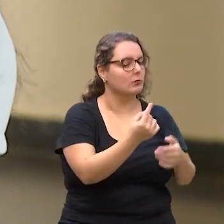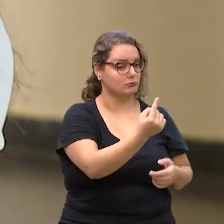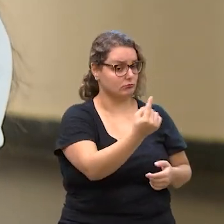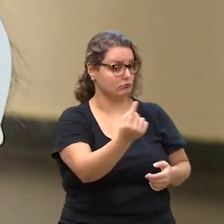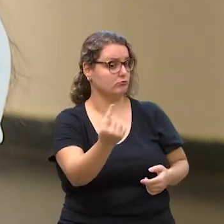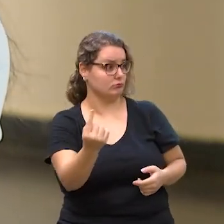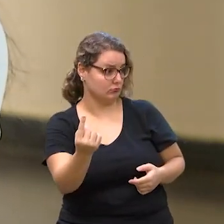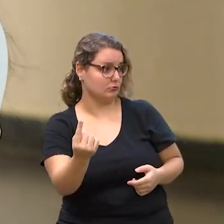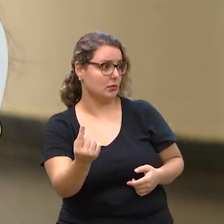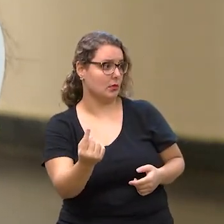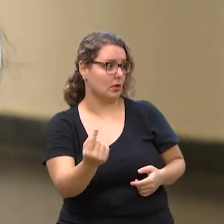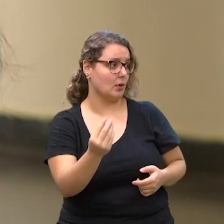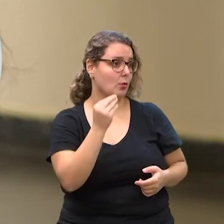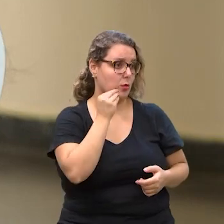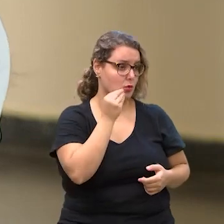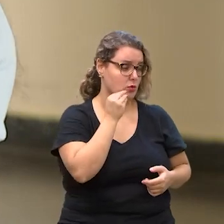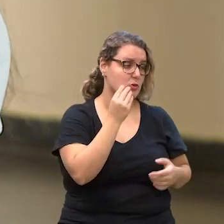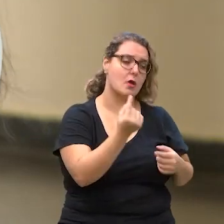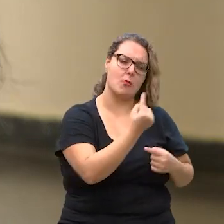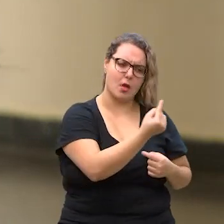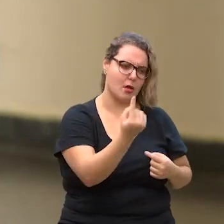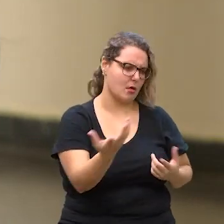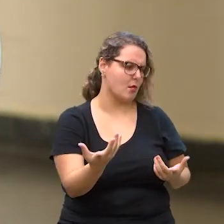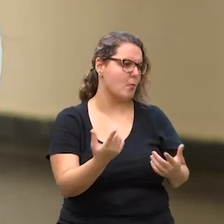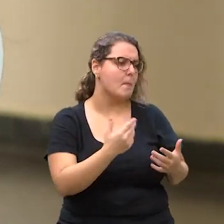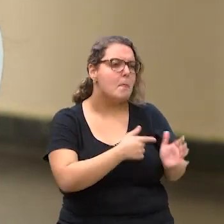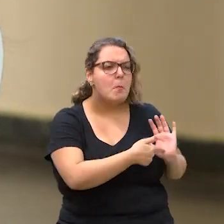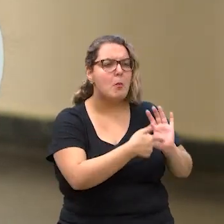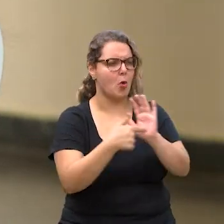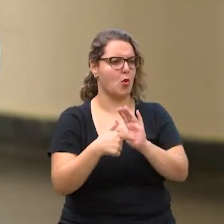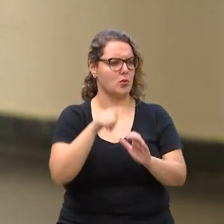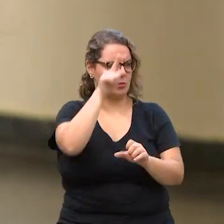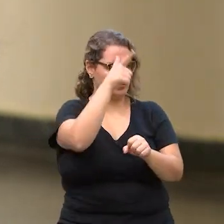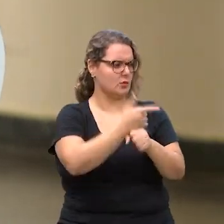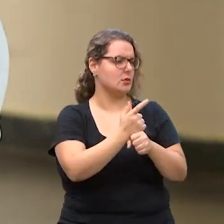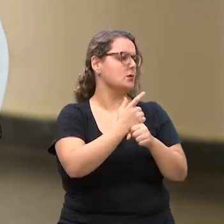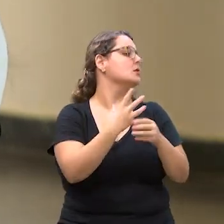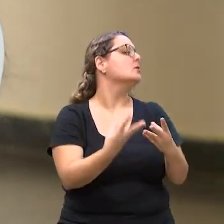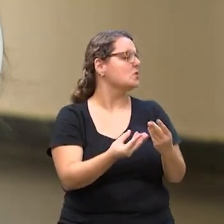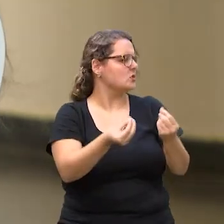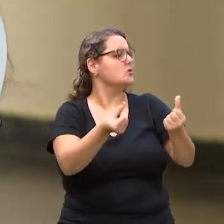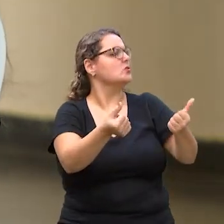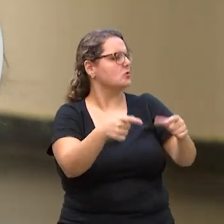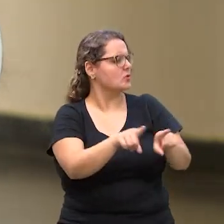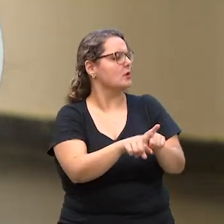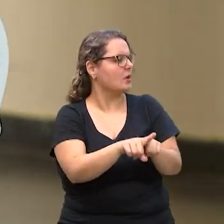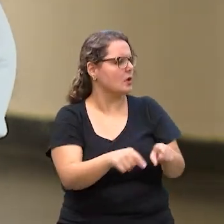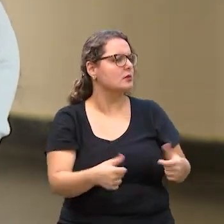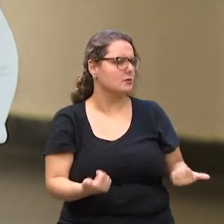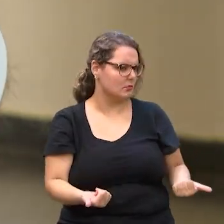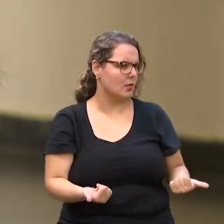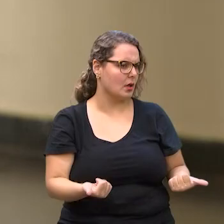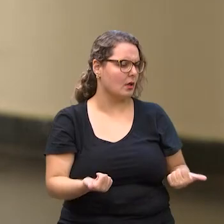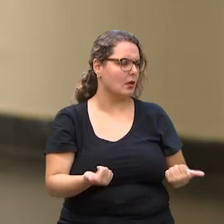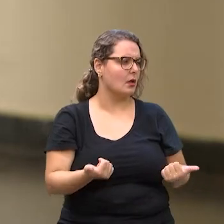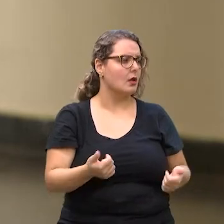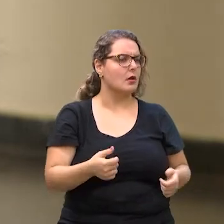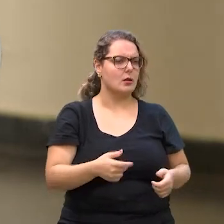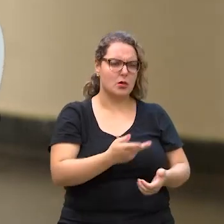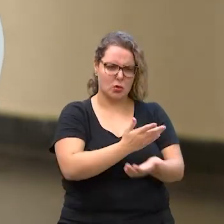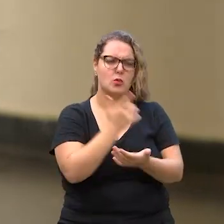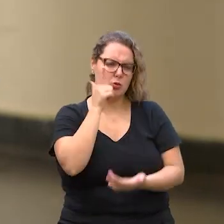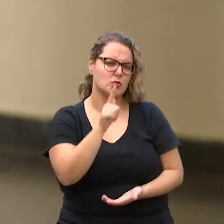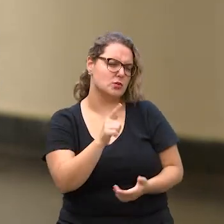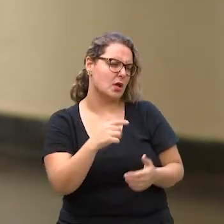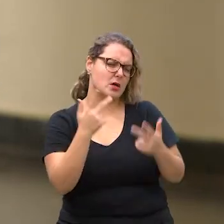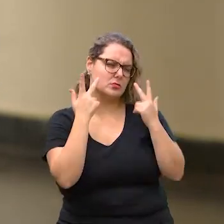cada um demonstre a sua liderança e as qualidades que tem, mas, de certa forma, a gente consegue explorar tudo